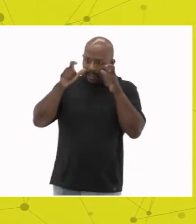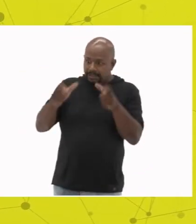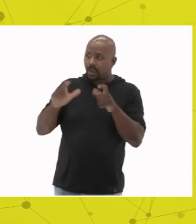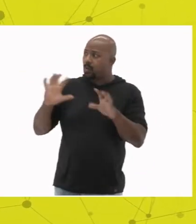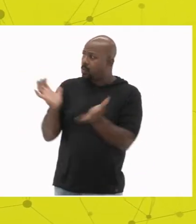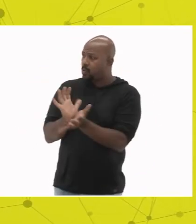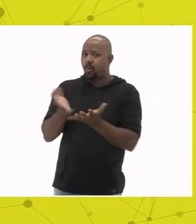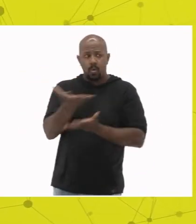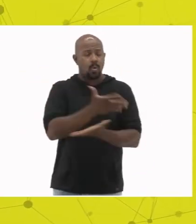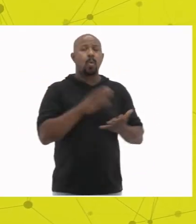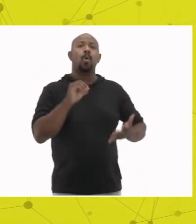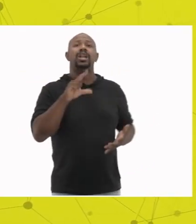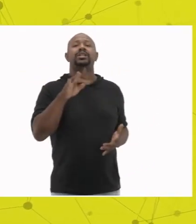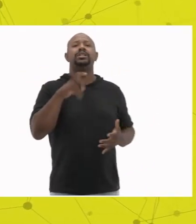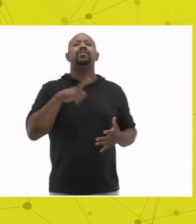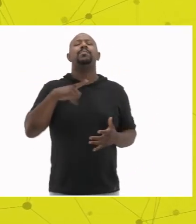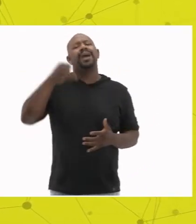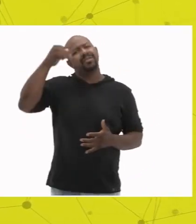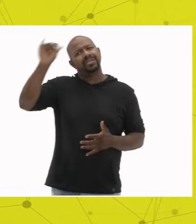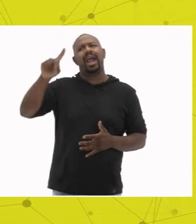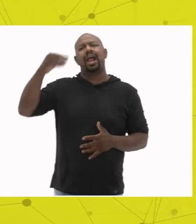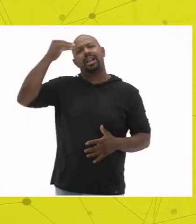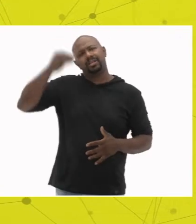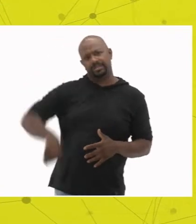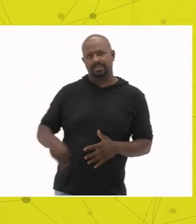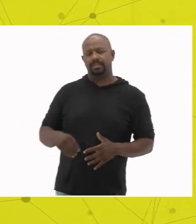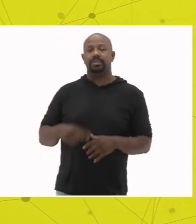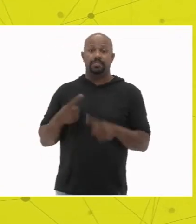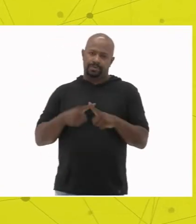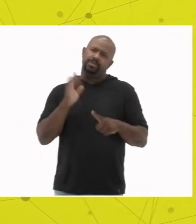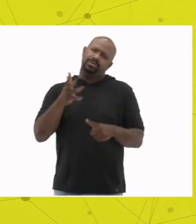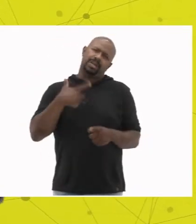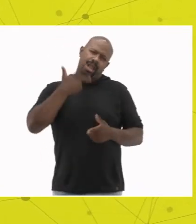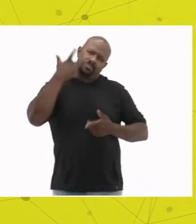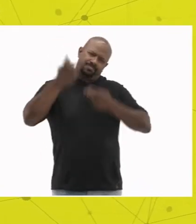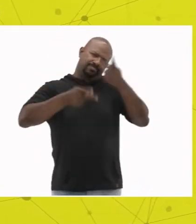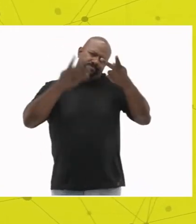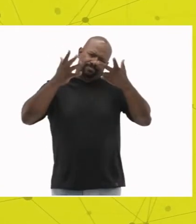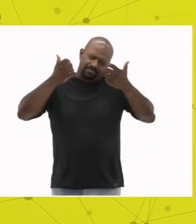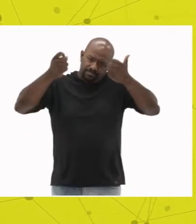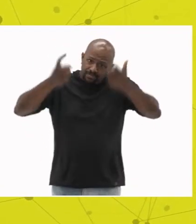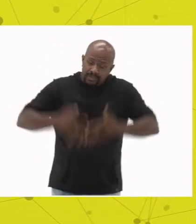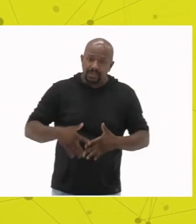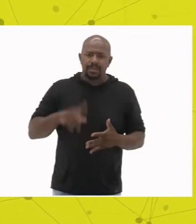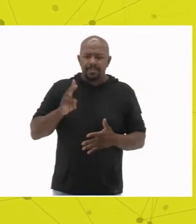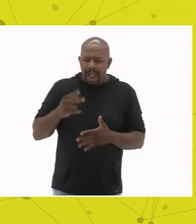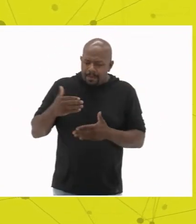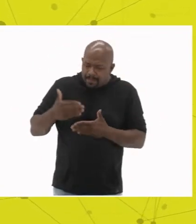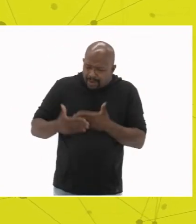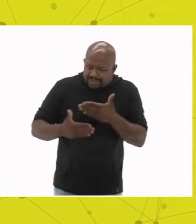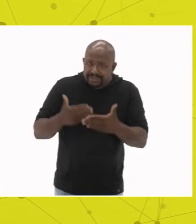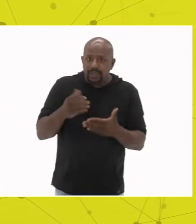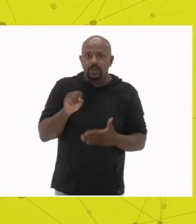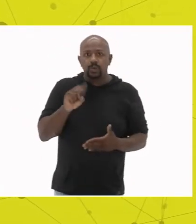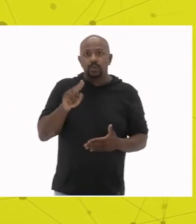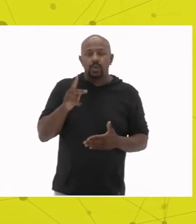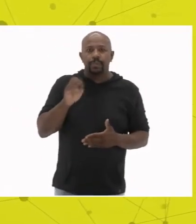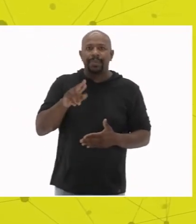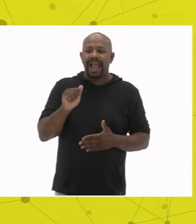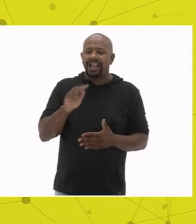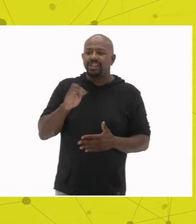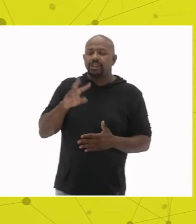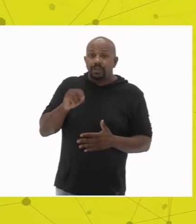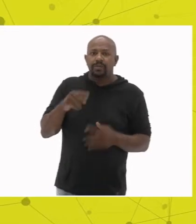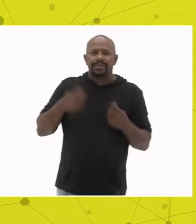atenção coletiva, que seja capaz de evitar a desistência do usuário. Porque, como dito anteriormente, mesmo um processo superativo precisa